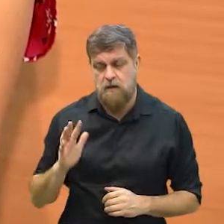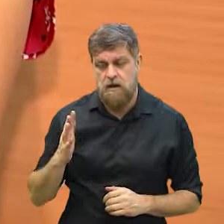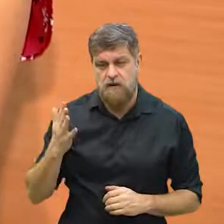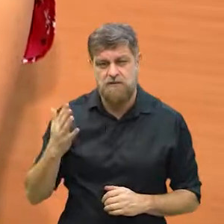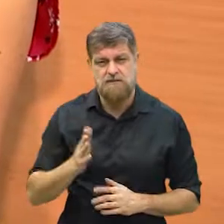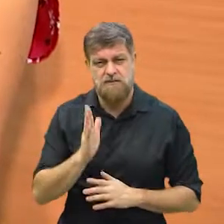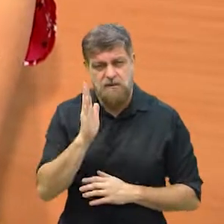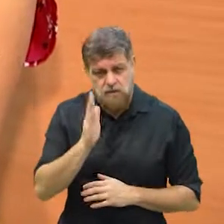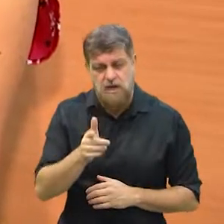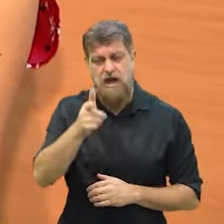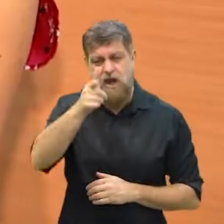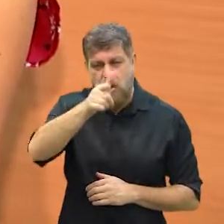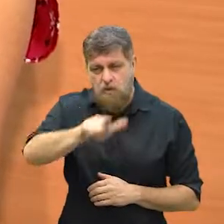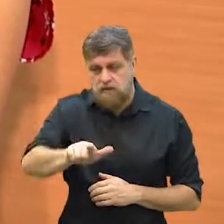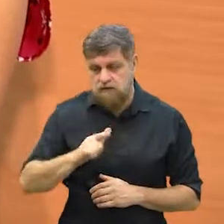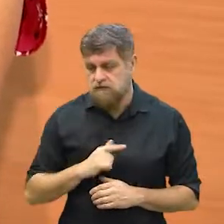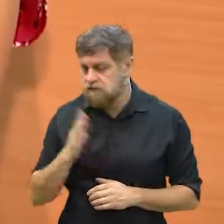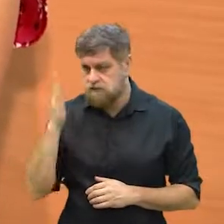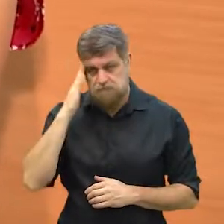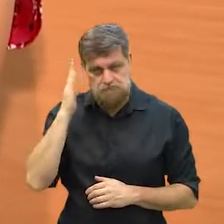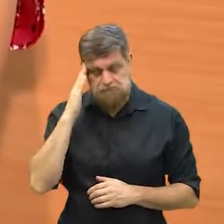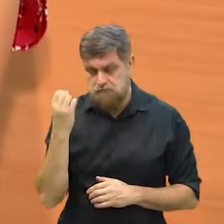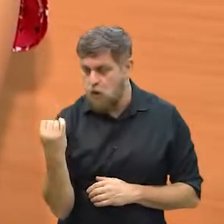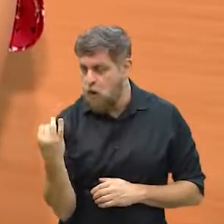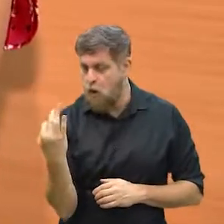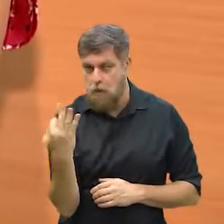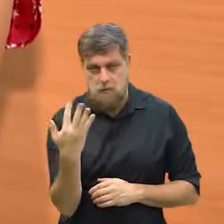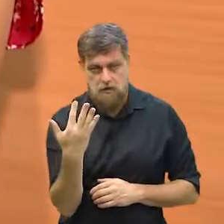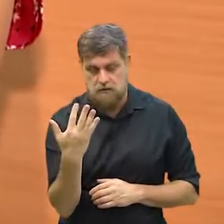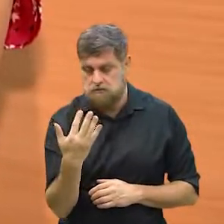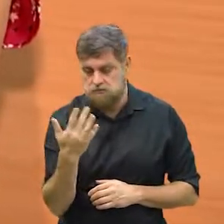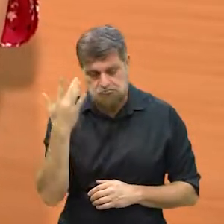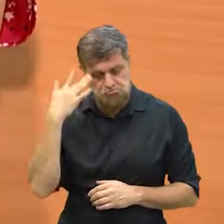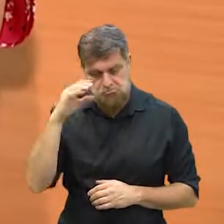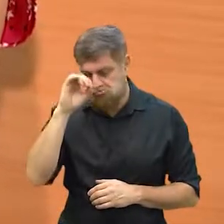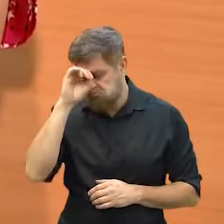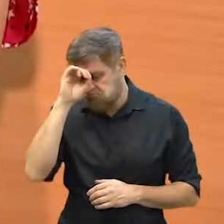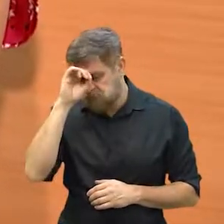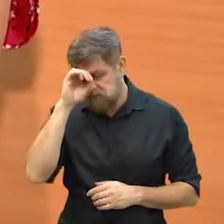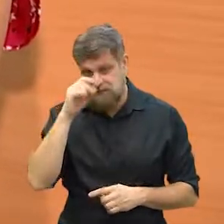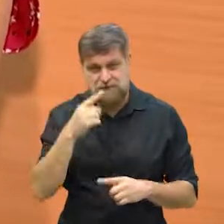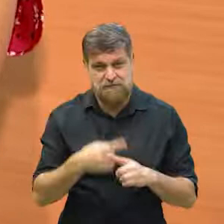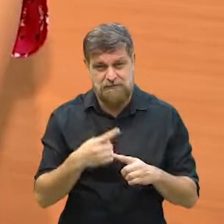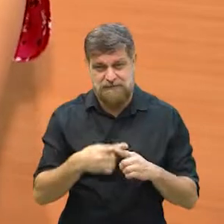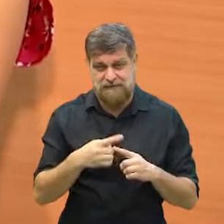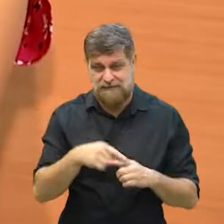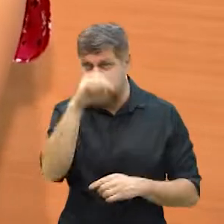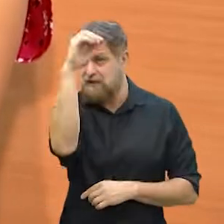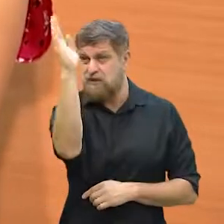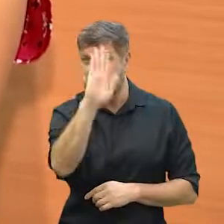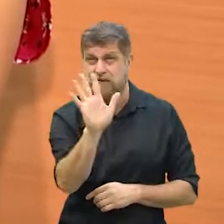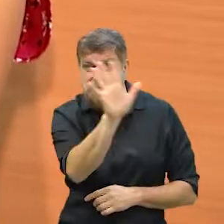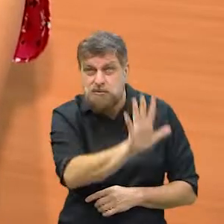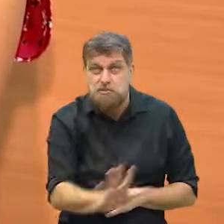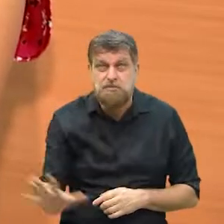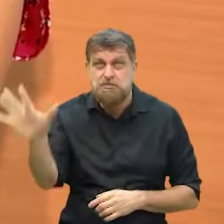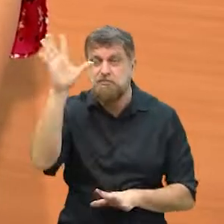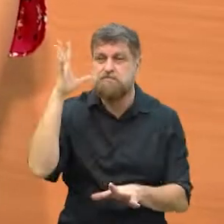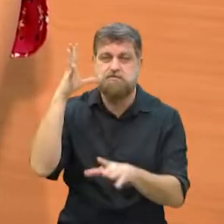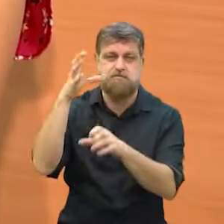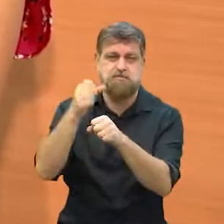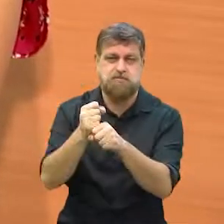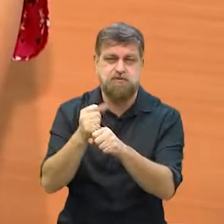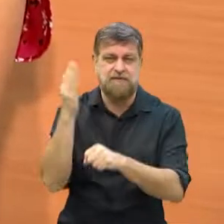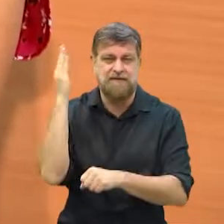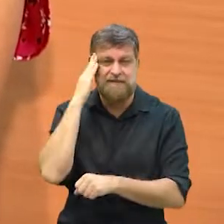houve aí, isso já tem sido, de novo, a gente não tem quantificação porque a gente não tem, do ponto de vista nacional, nós não temos